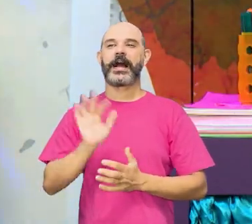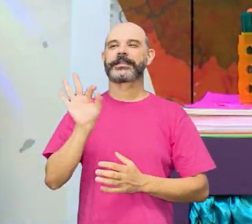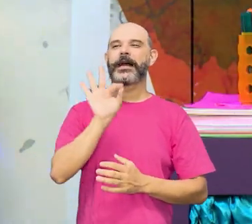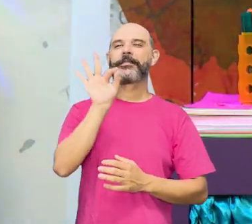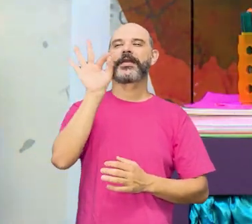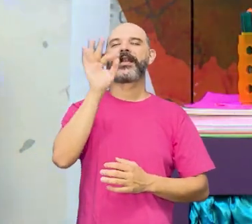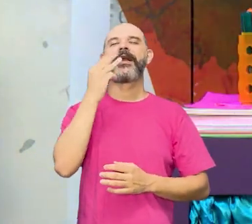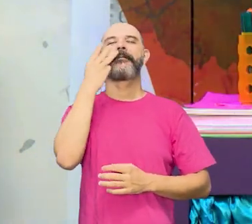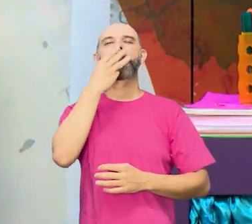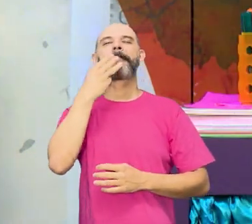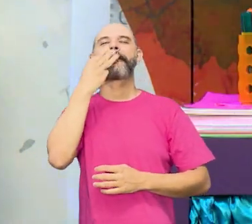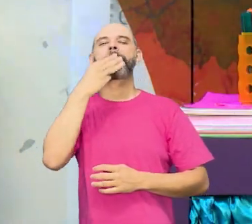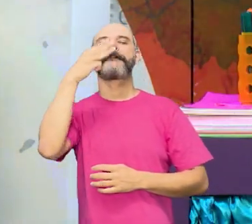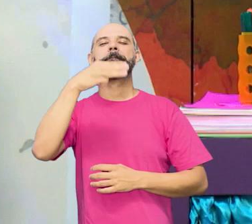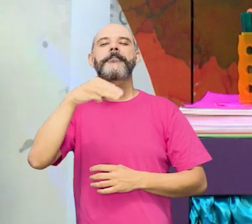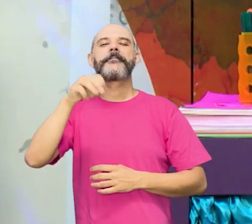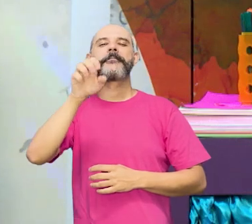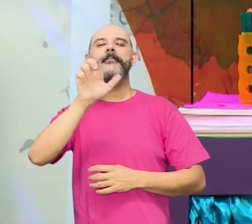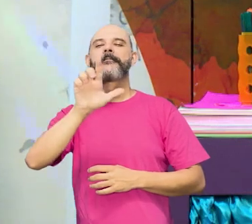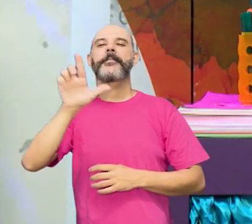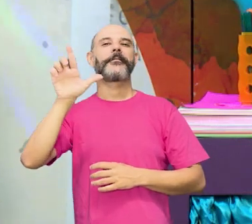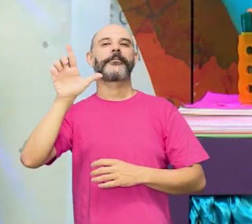Nossas rainhas do mel.